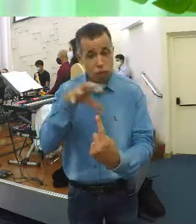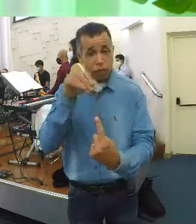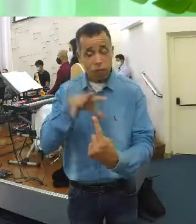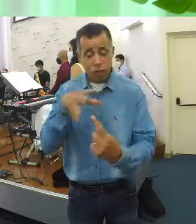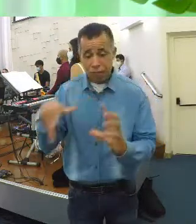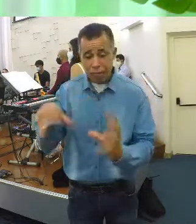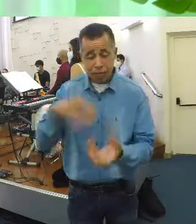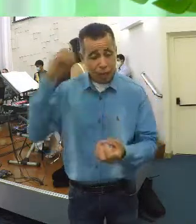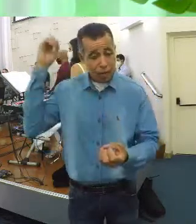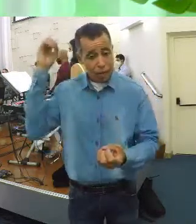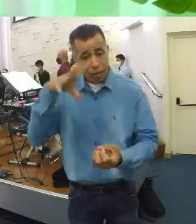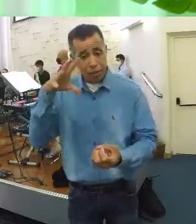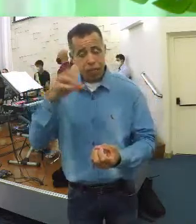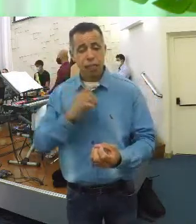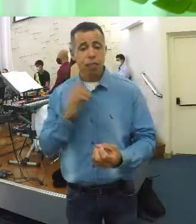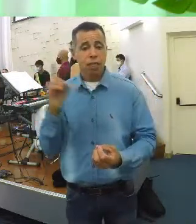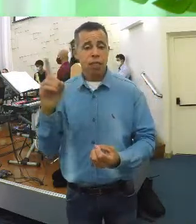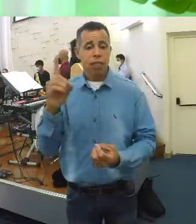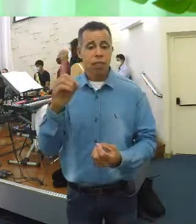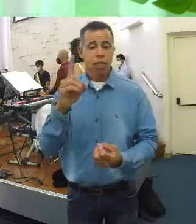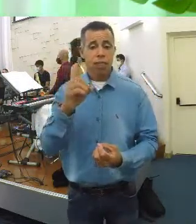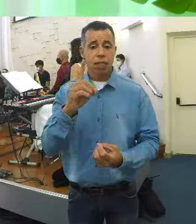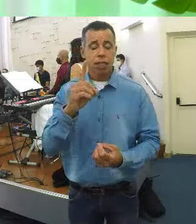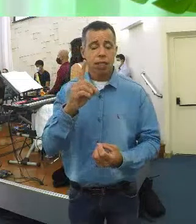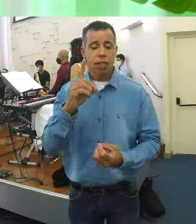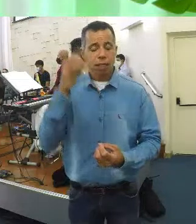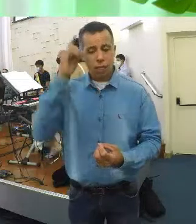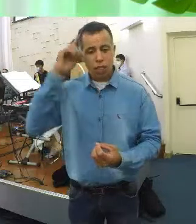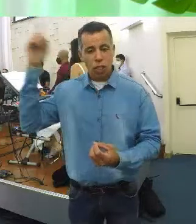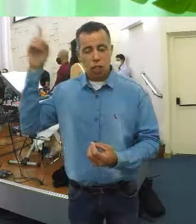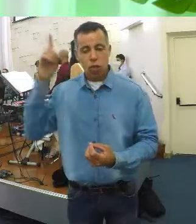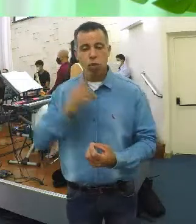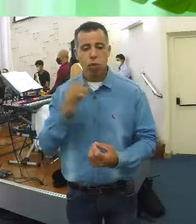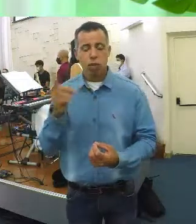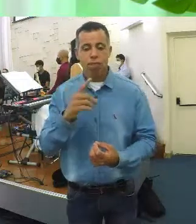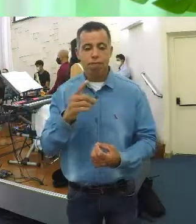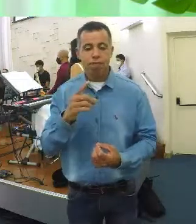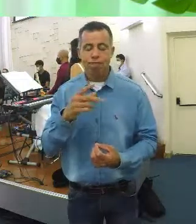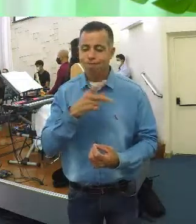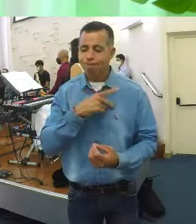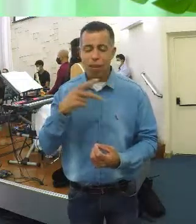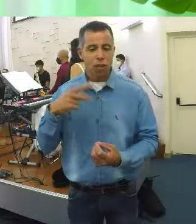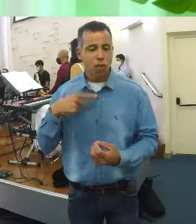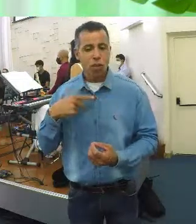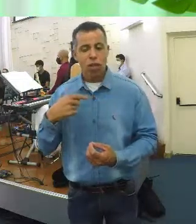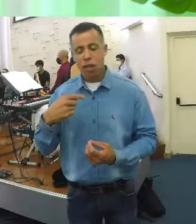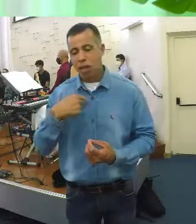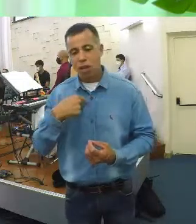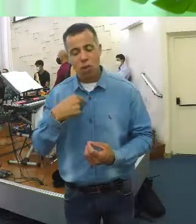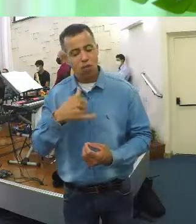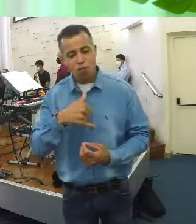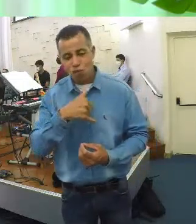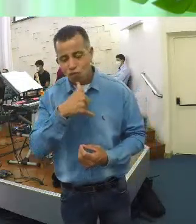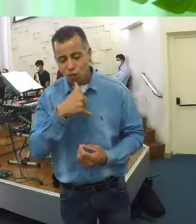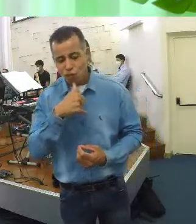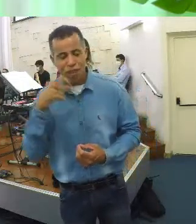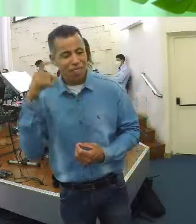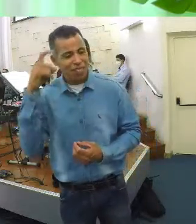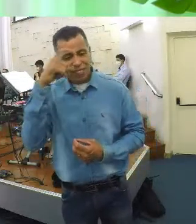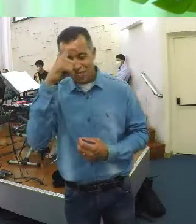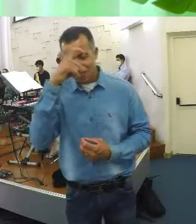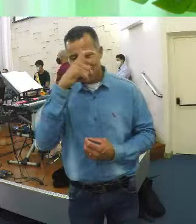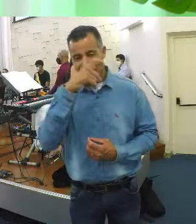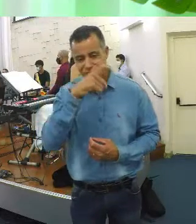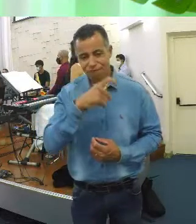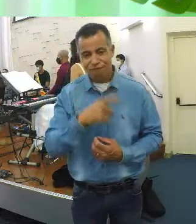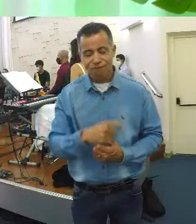de Deus sobre nós. Mas se você diz: pastor, me perdoe, eu não estou alegre, e está difícil alegrar-me